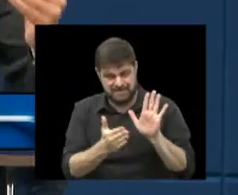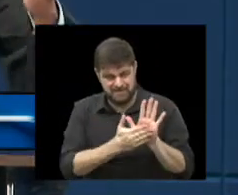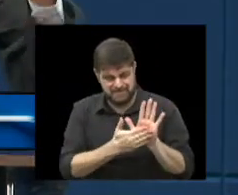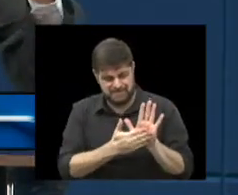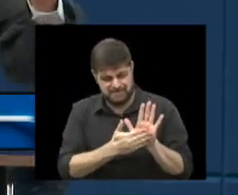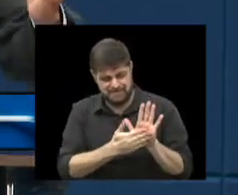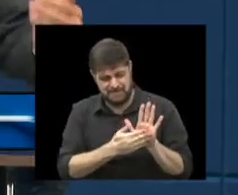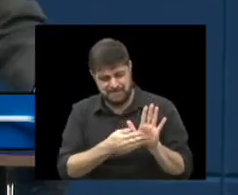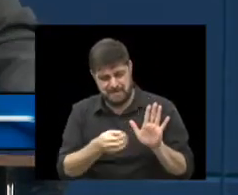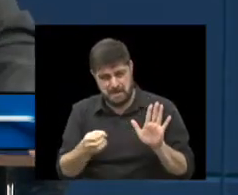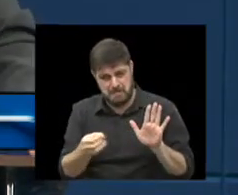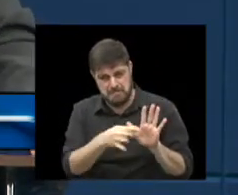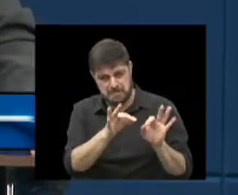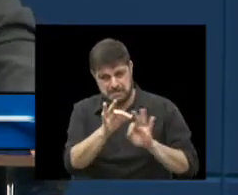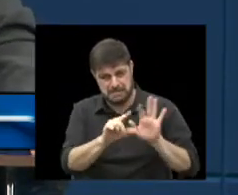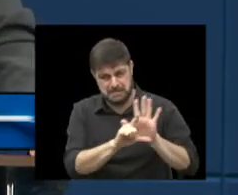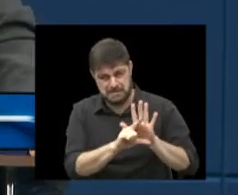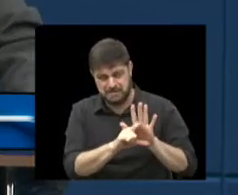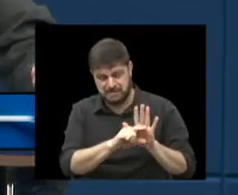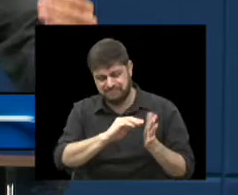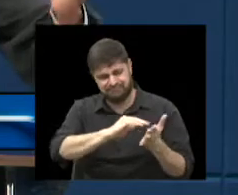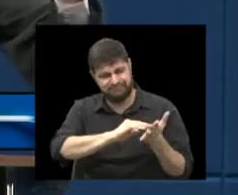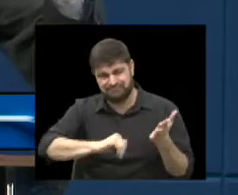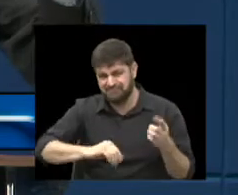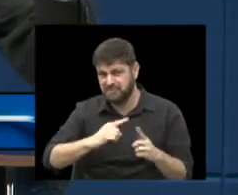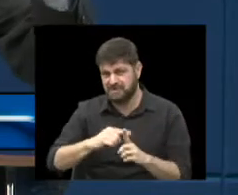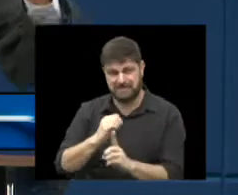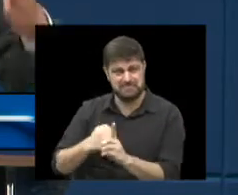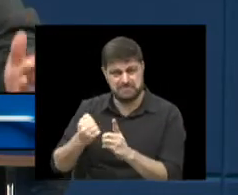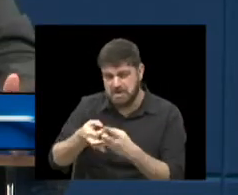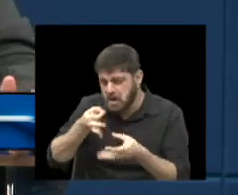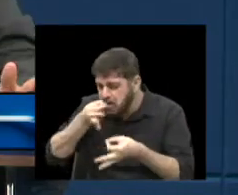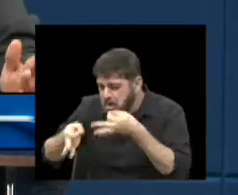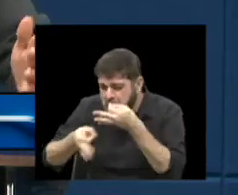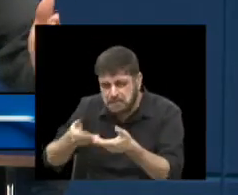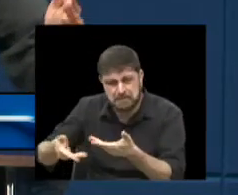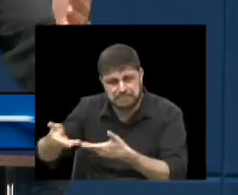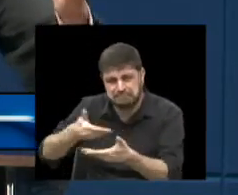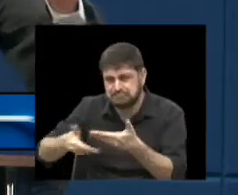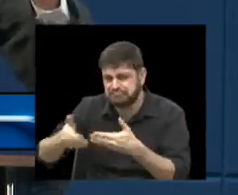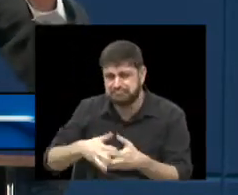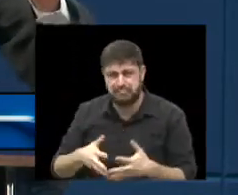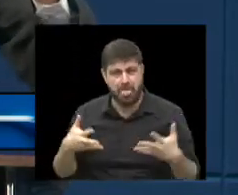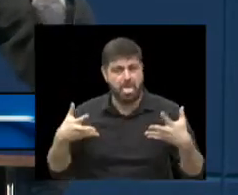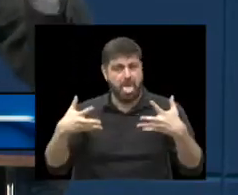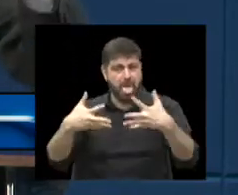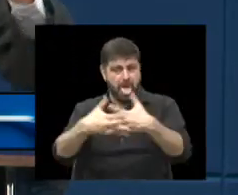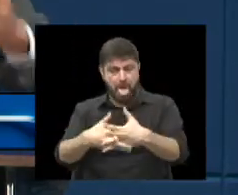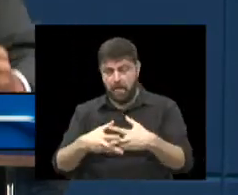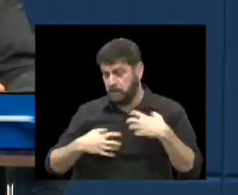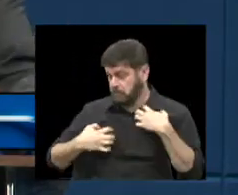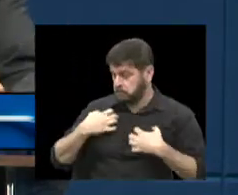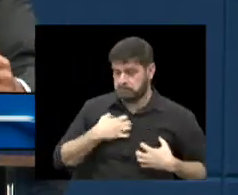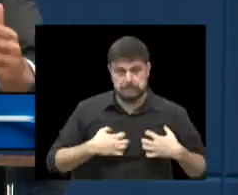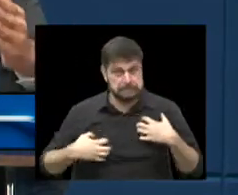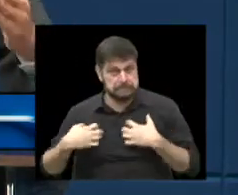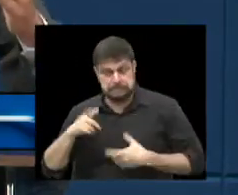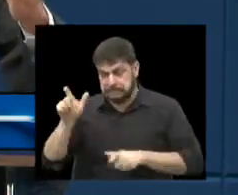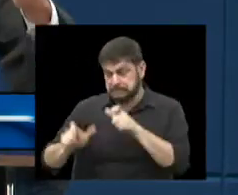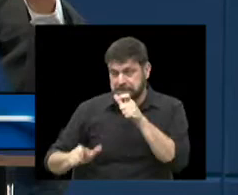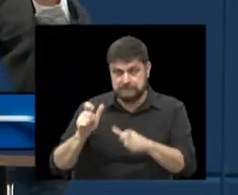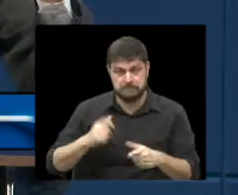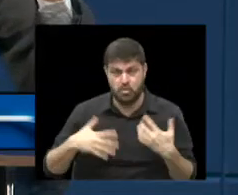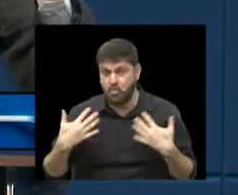a proposta não foi discutida com a sociedade, virou uma grande polêmica no município, muita gente se posicionando de